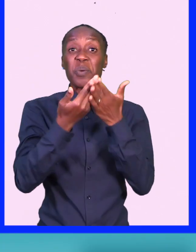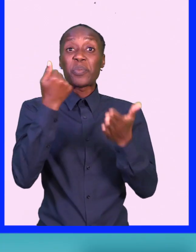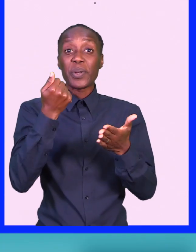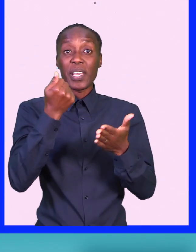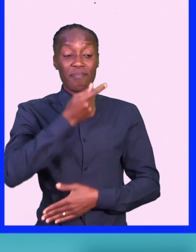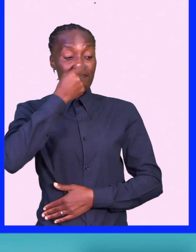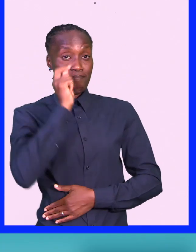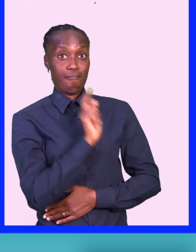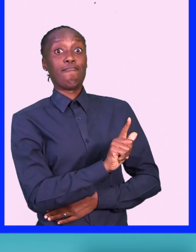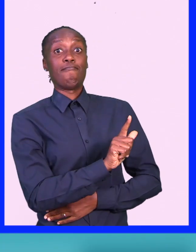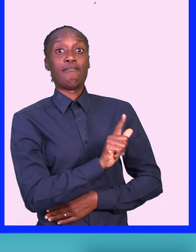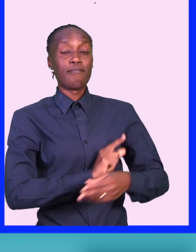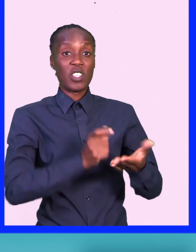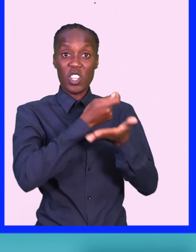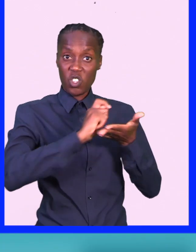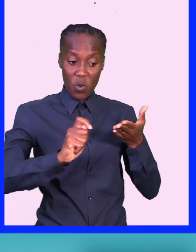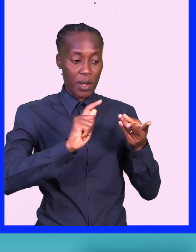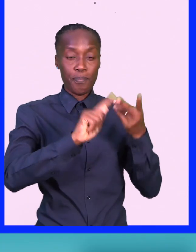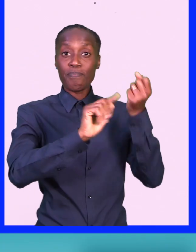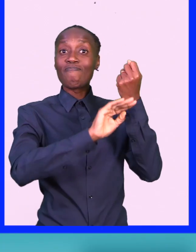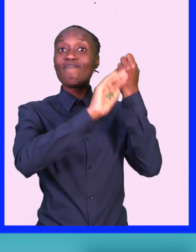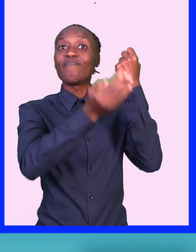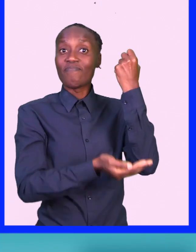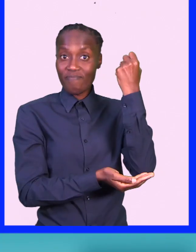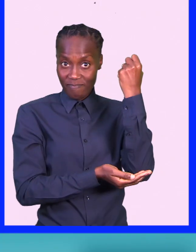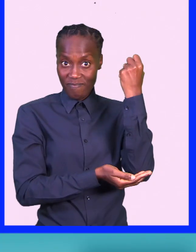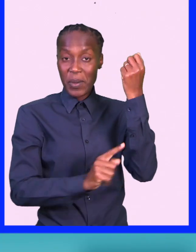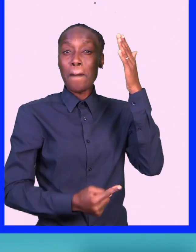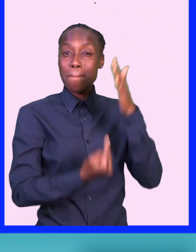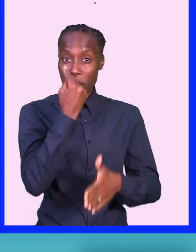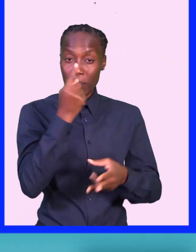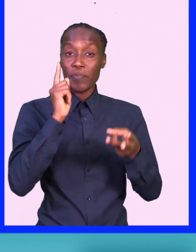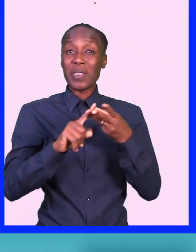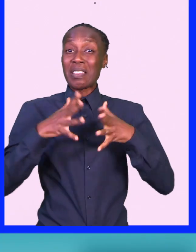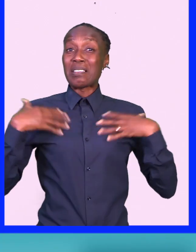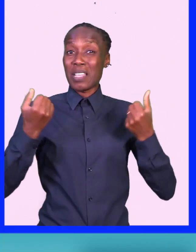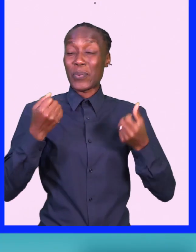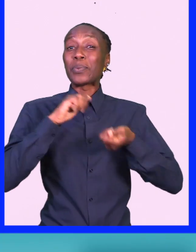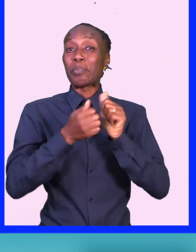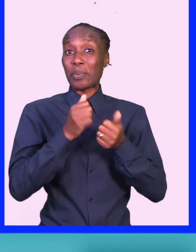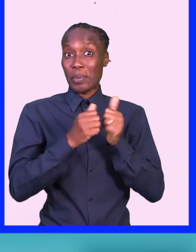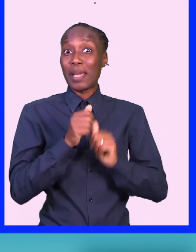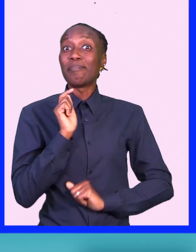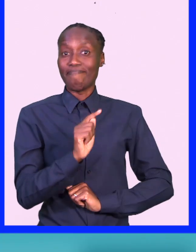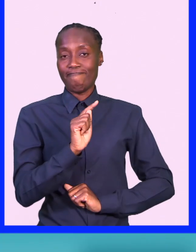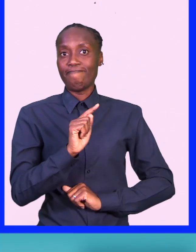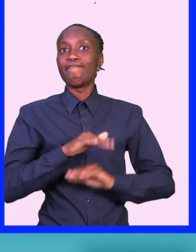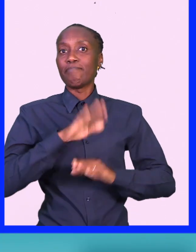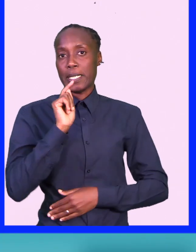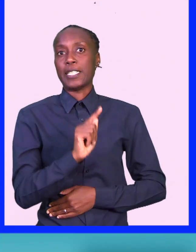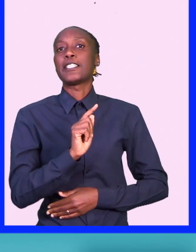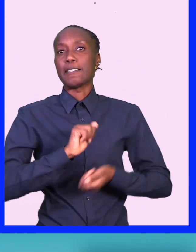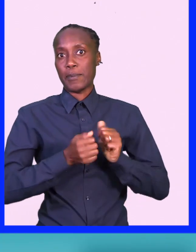são abandonos escolares, gravidez precoce, problemas de saúde